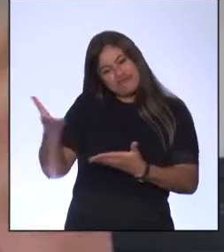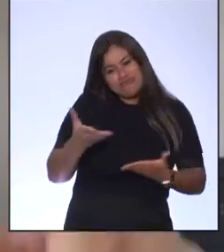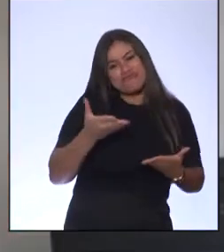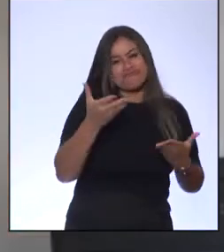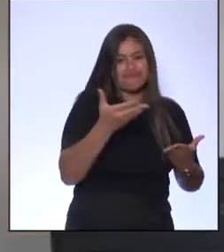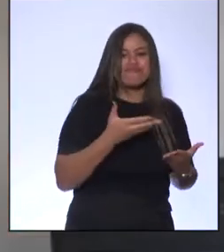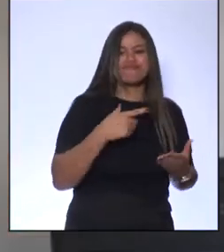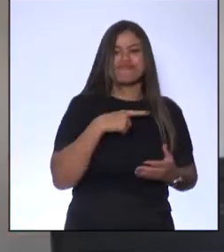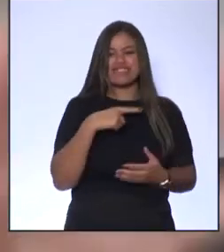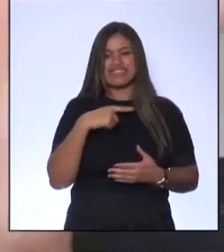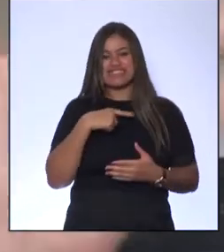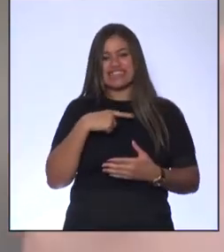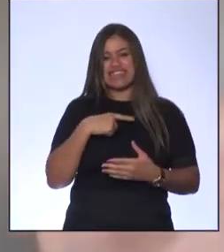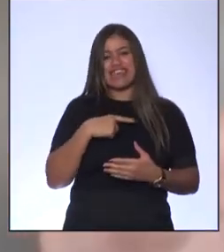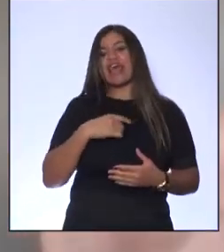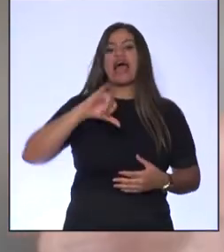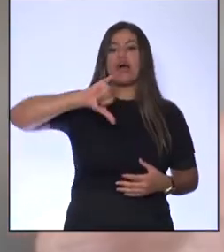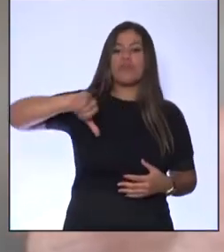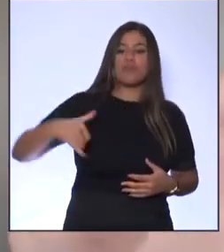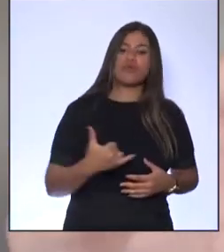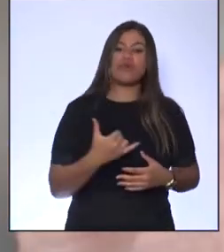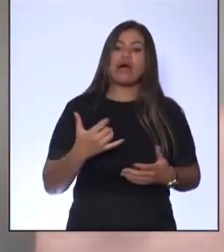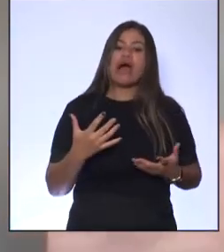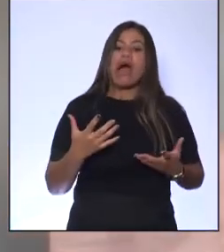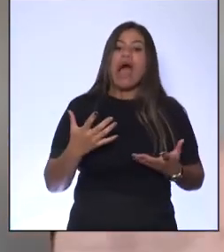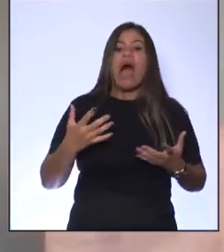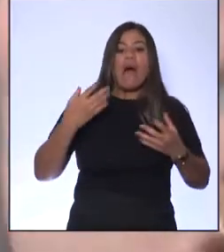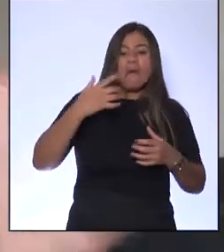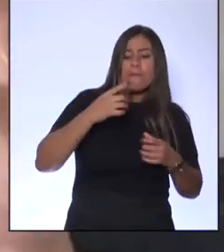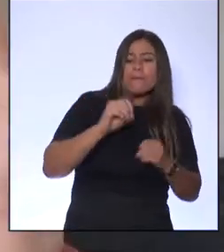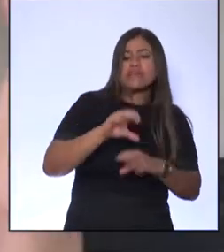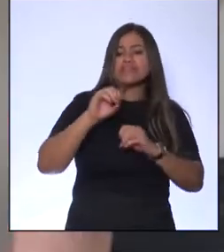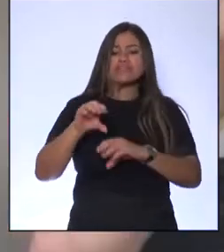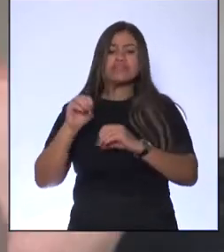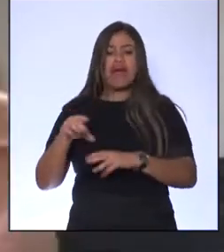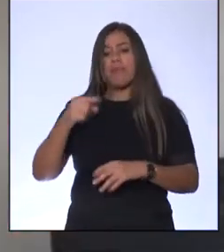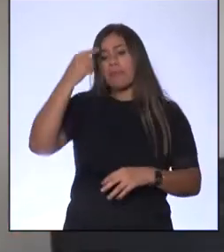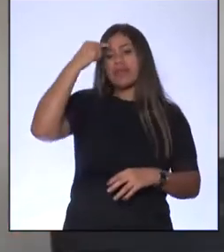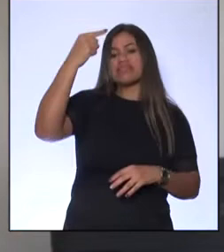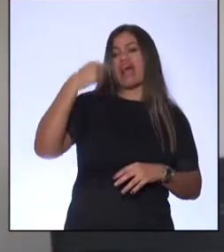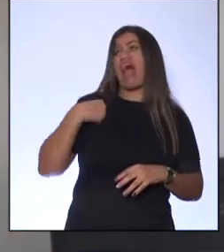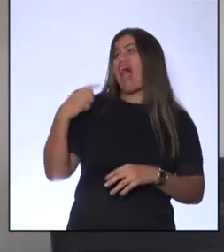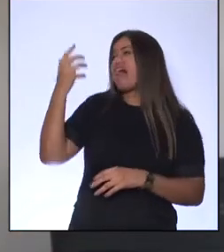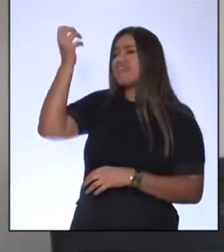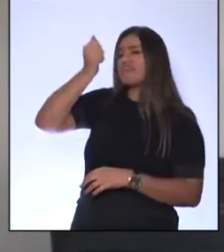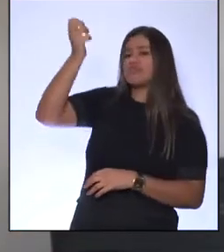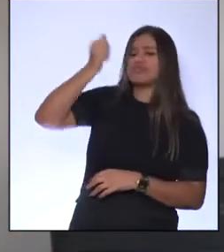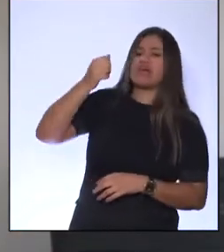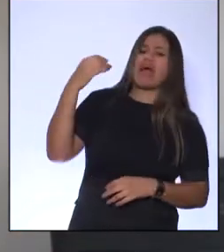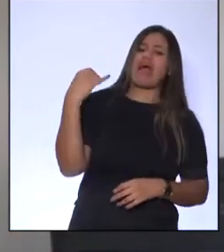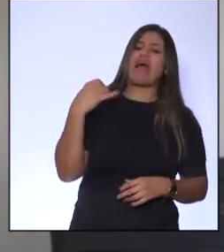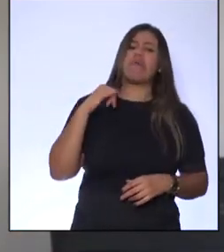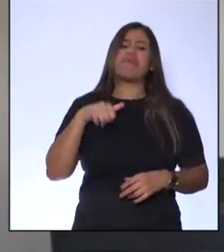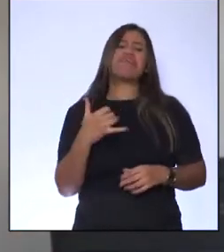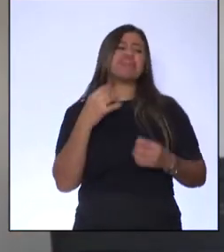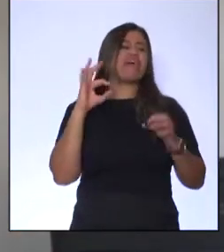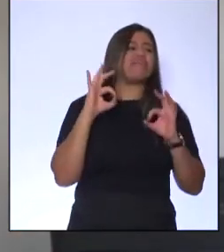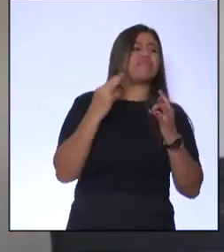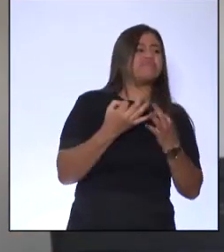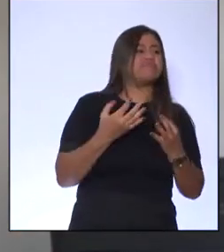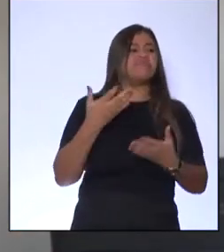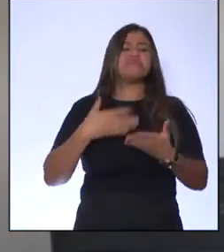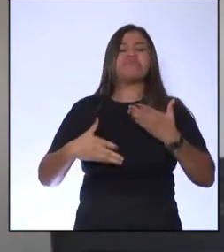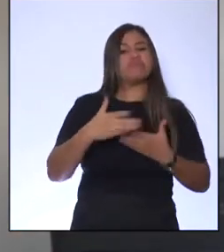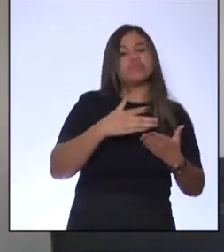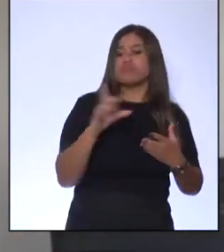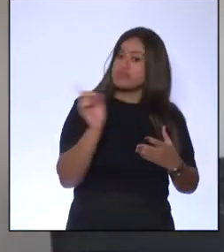estar aproveitando uma aposentadoria confortável com a família, né? Nessa cidade belíssima de Recife,